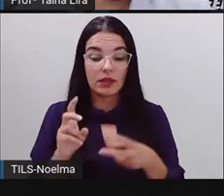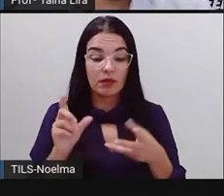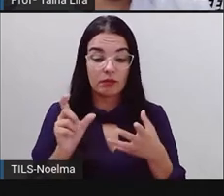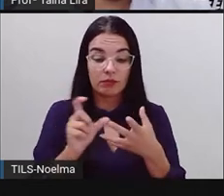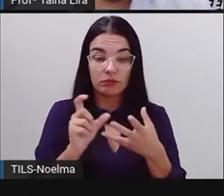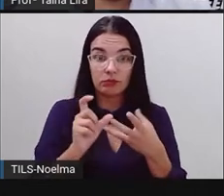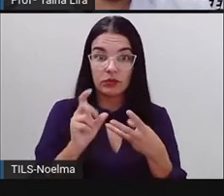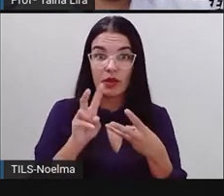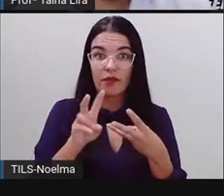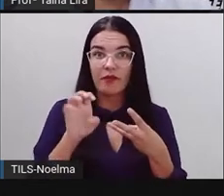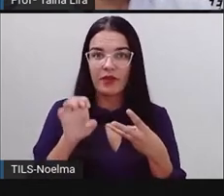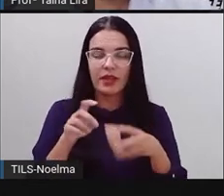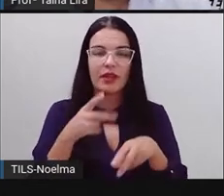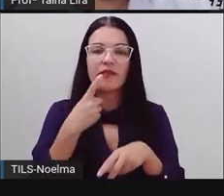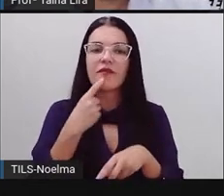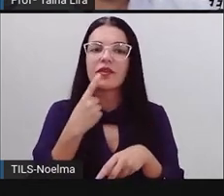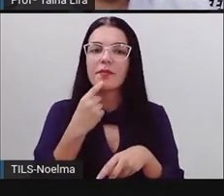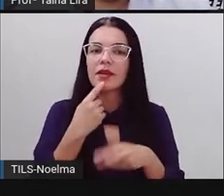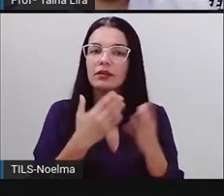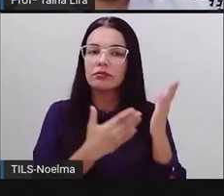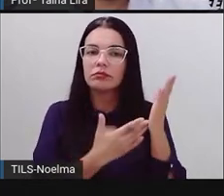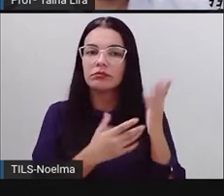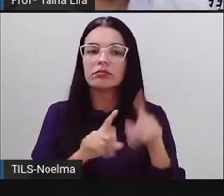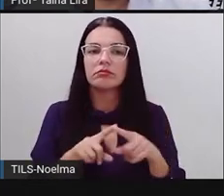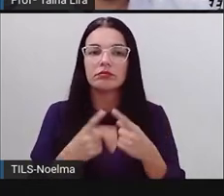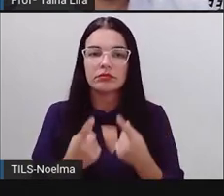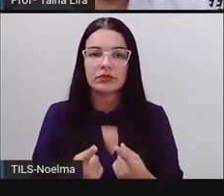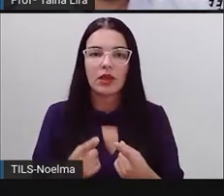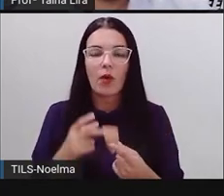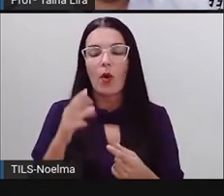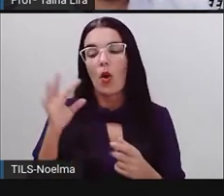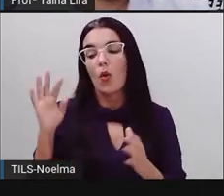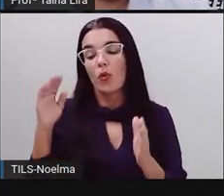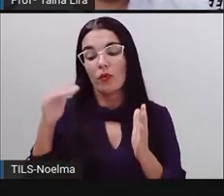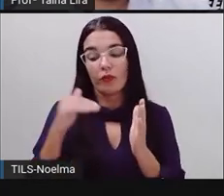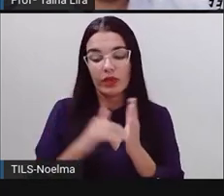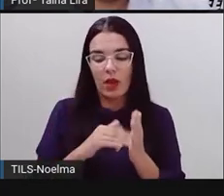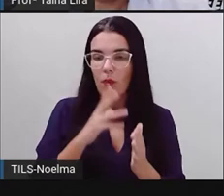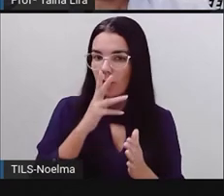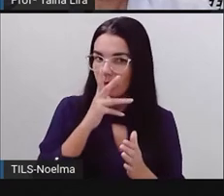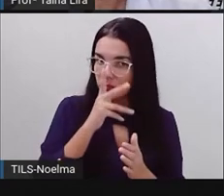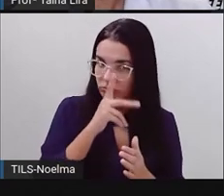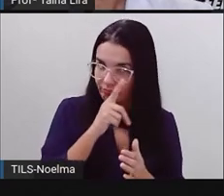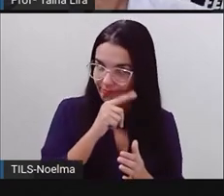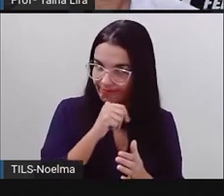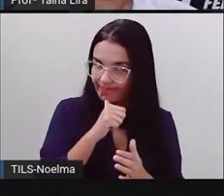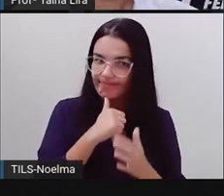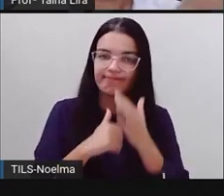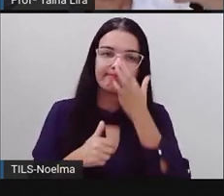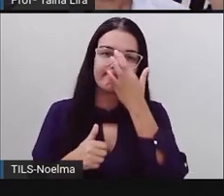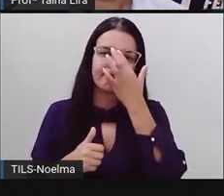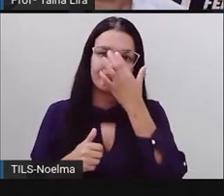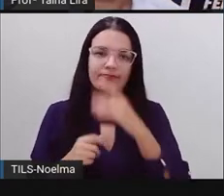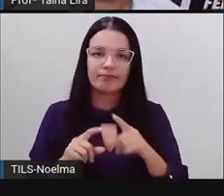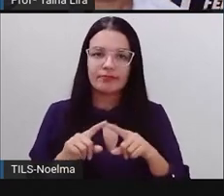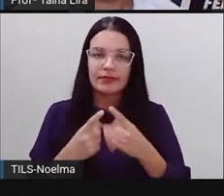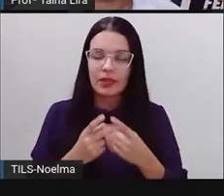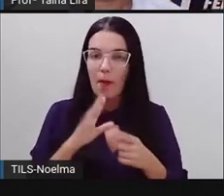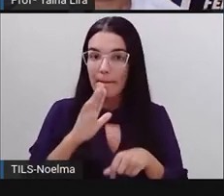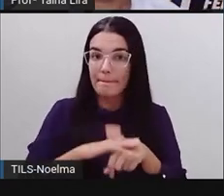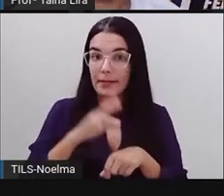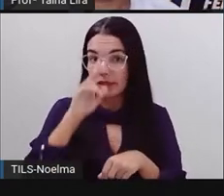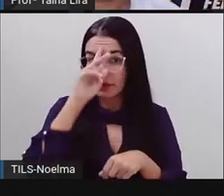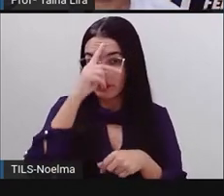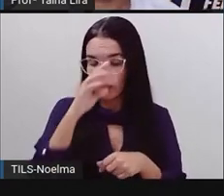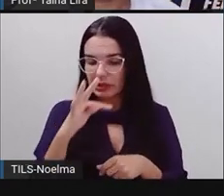a própria estou aqui no vermelho ó sorvete Então demorou mais tempo então como ela é